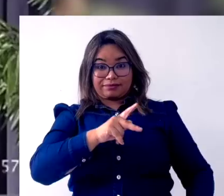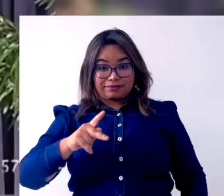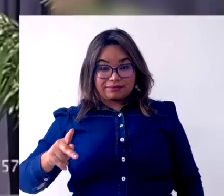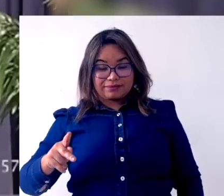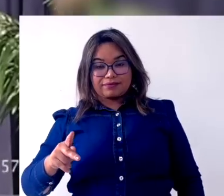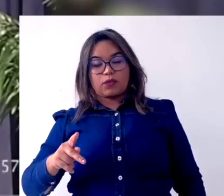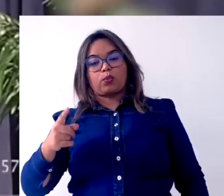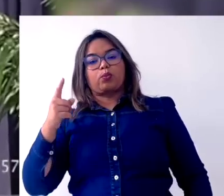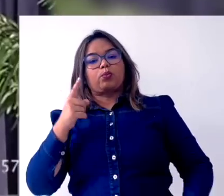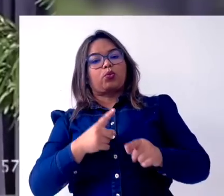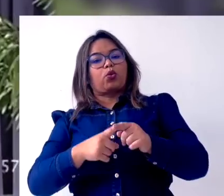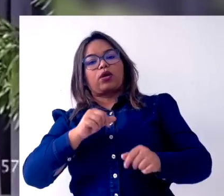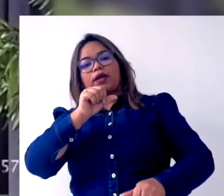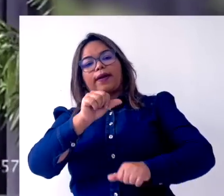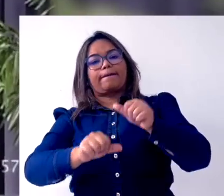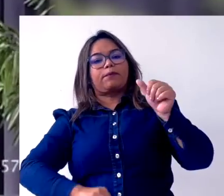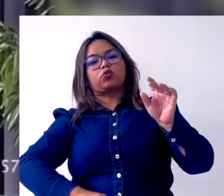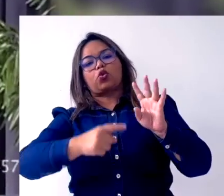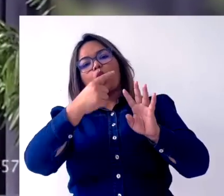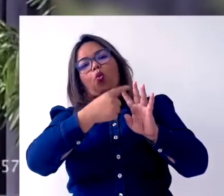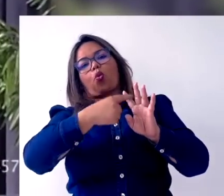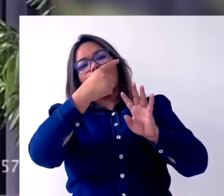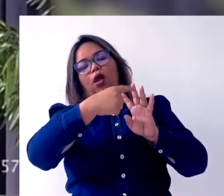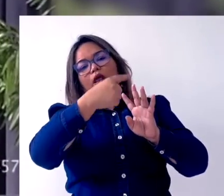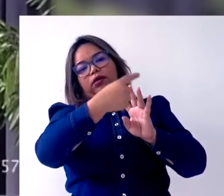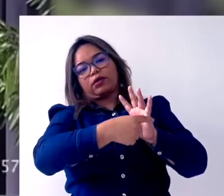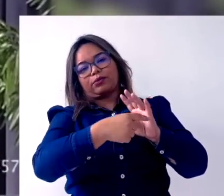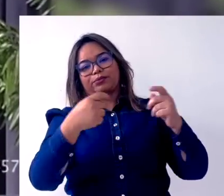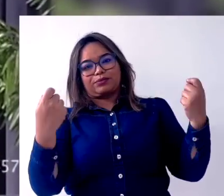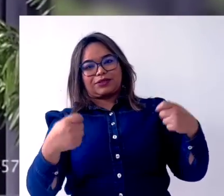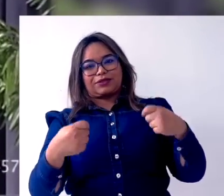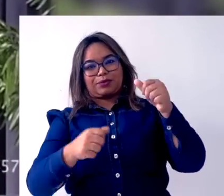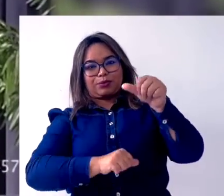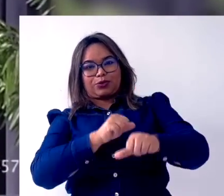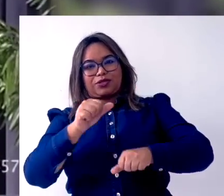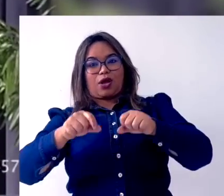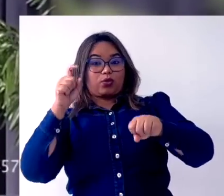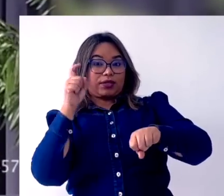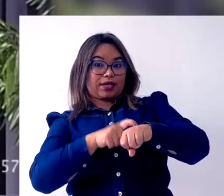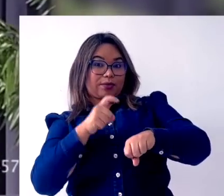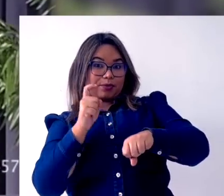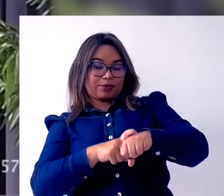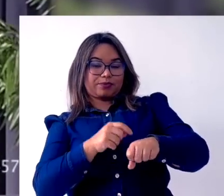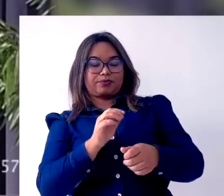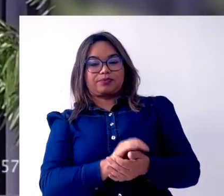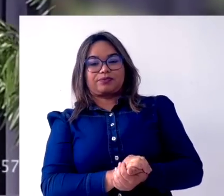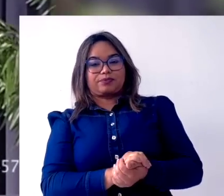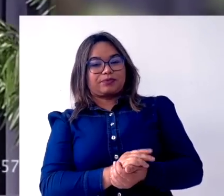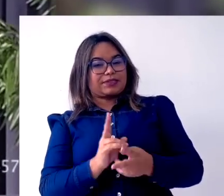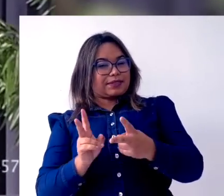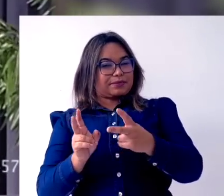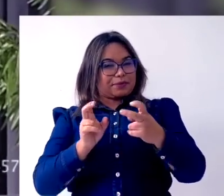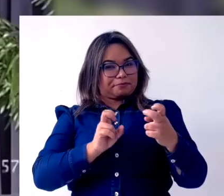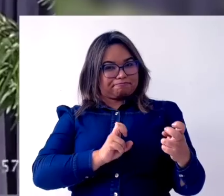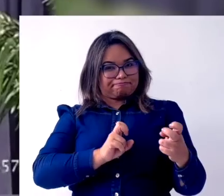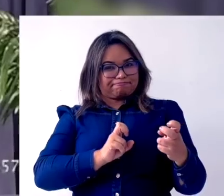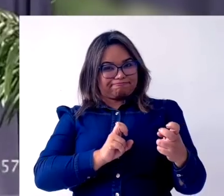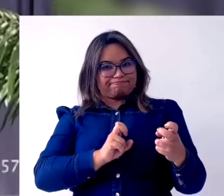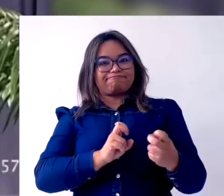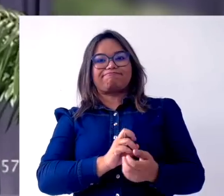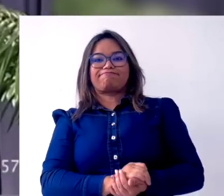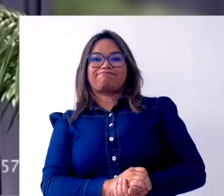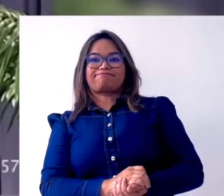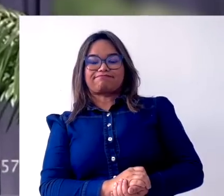que Gregório mudou o calendário? Porque ele tinha que mudar os tempos. Percebem? Ele tinha que mudar